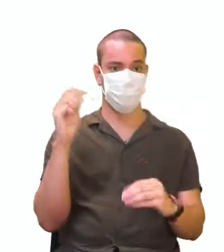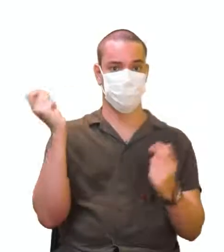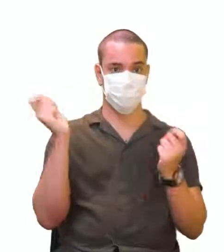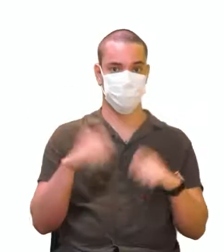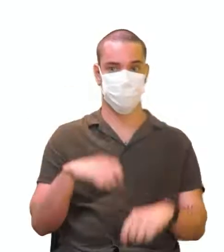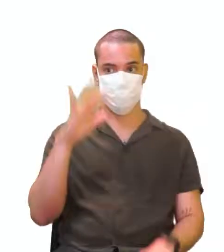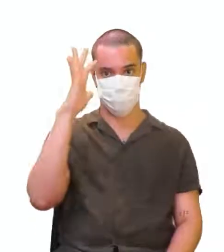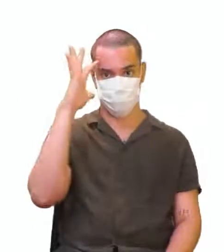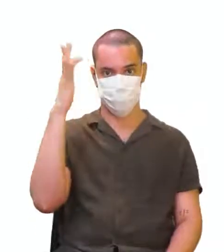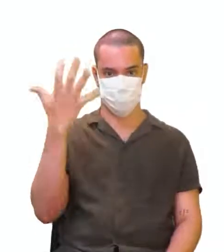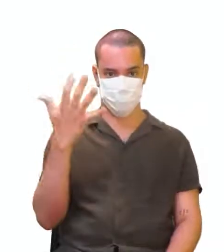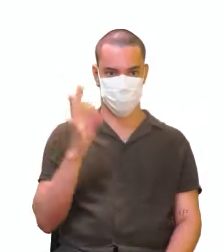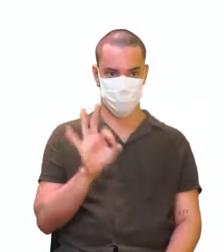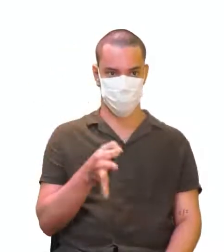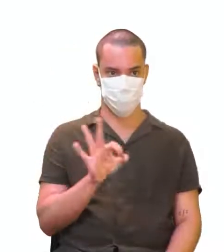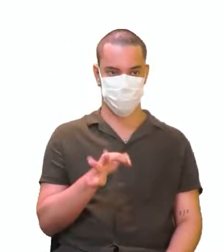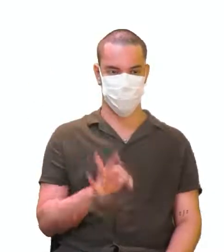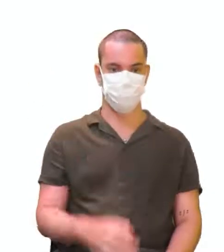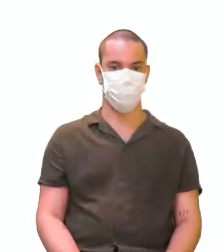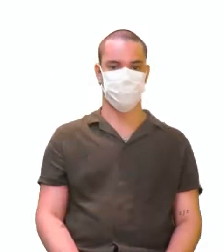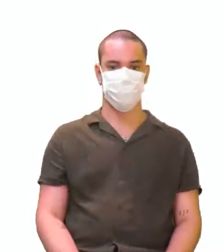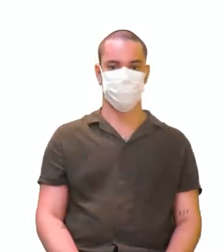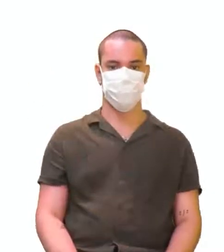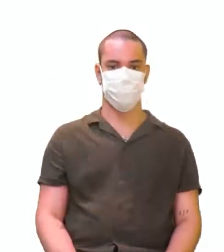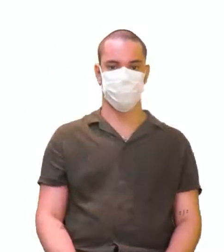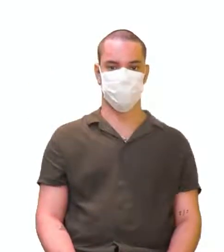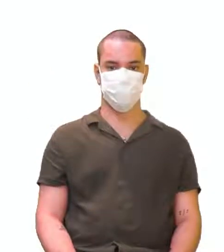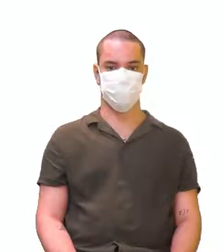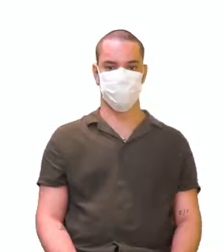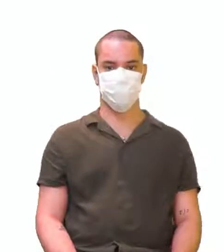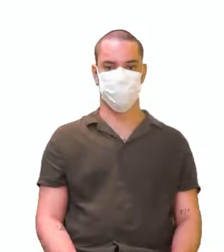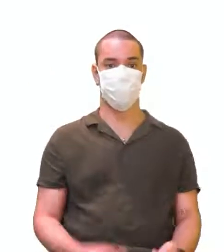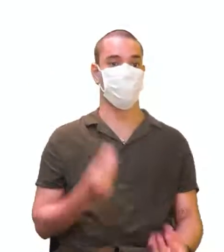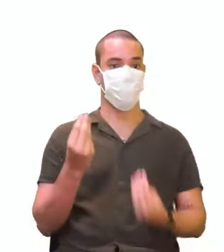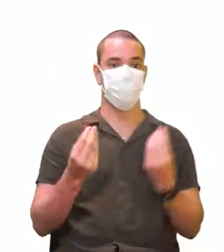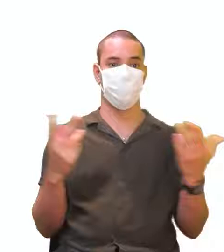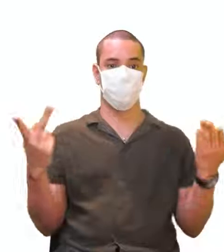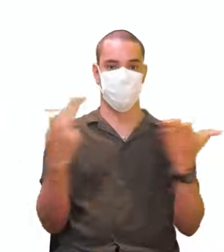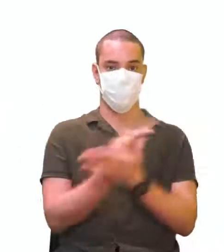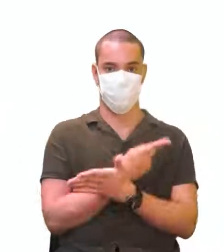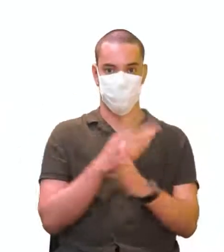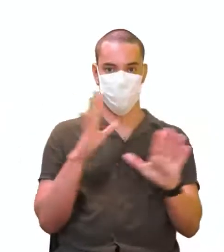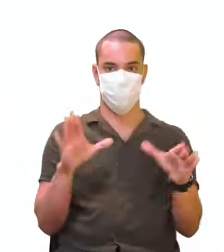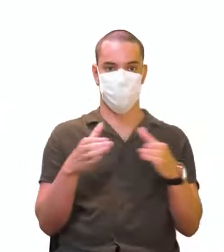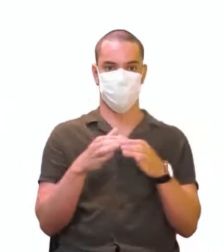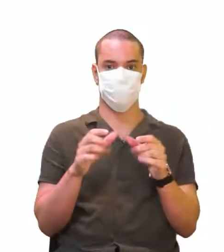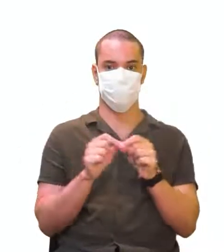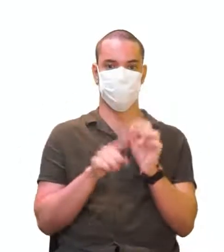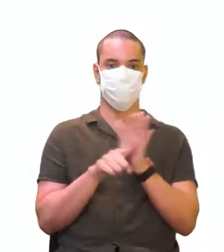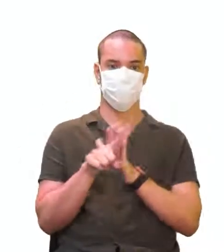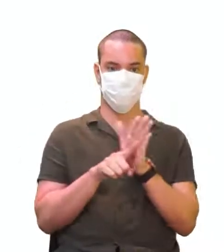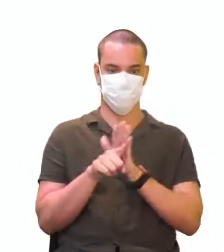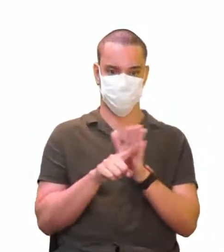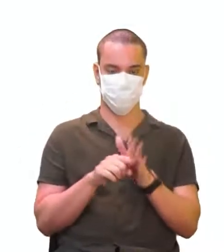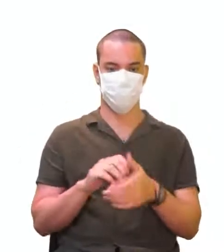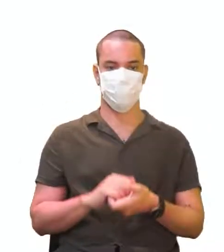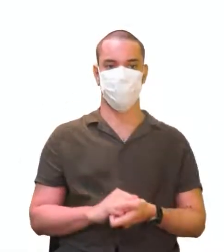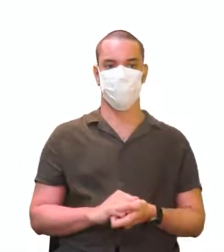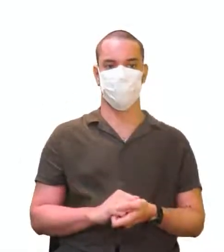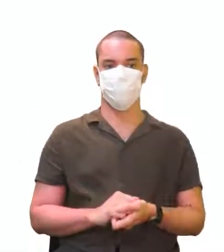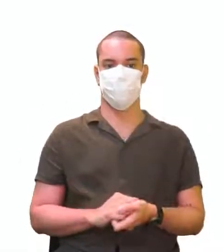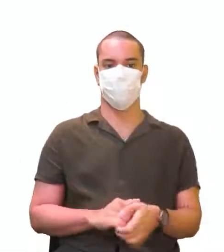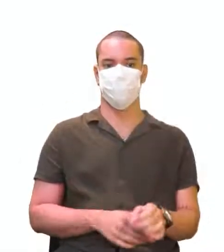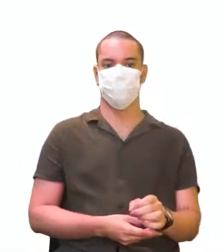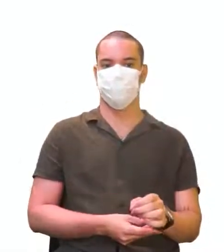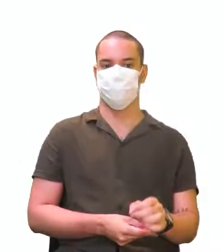resolver com mais tranquilidade, né, prof? Exatamente. Vamos lá então. Como é que ocorre essa herança dos grupos sanguíneos do sistema ABO? Então aqui